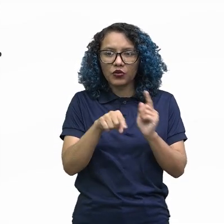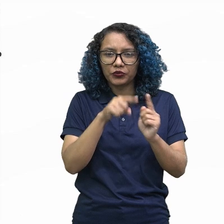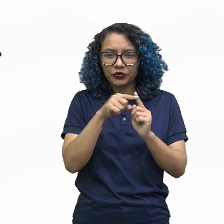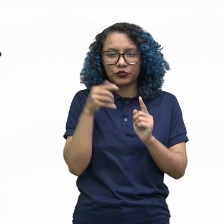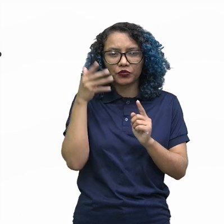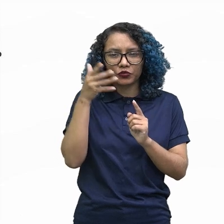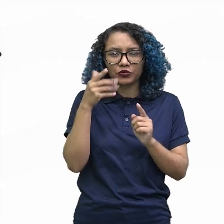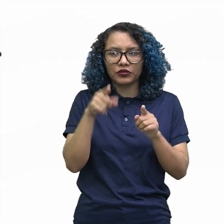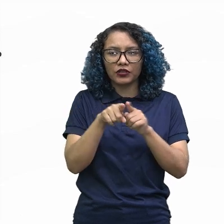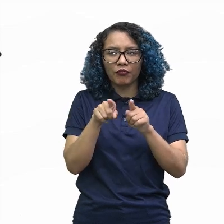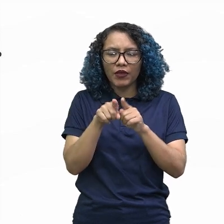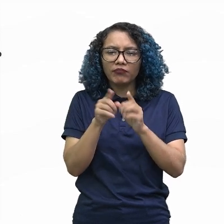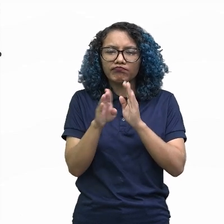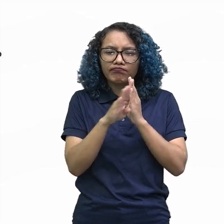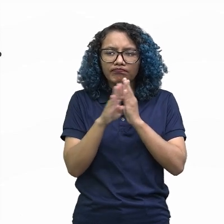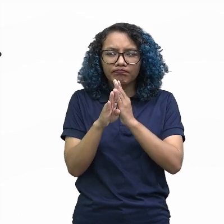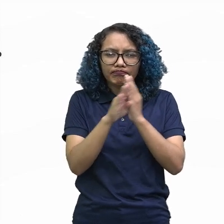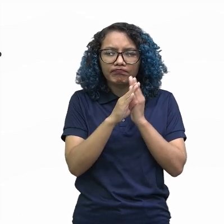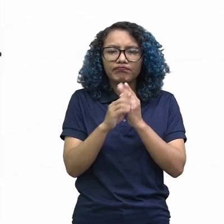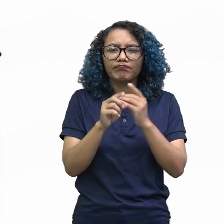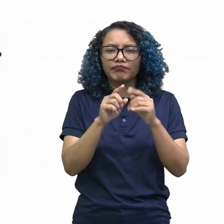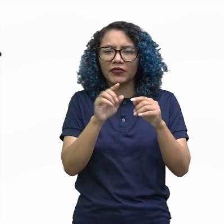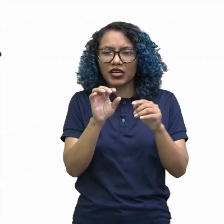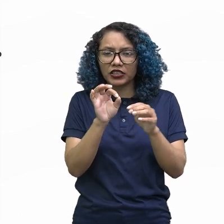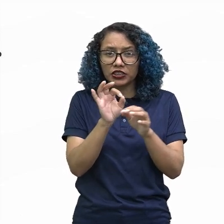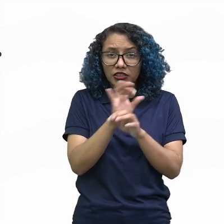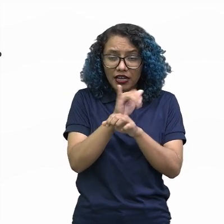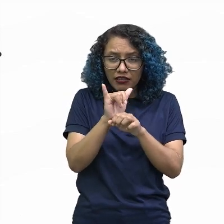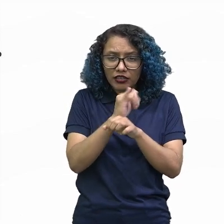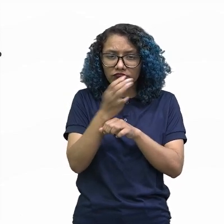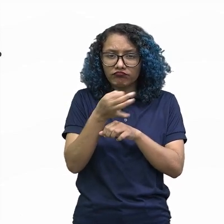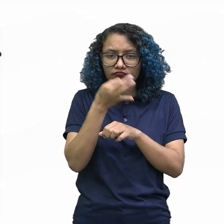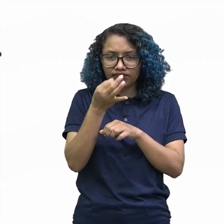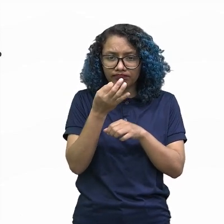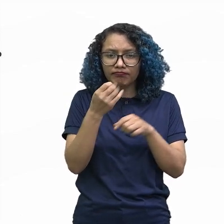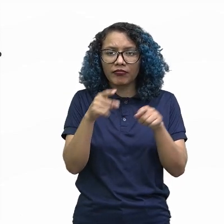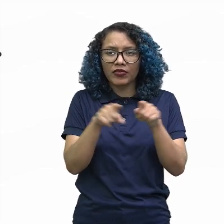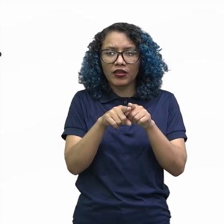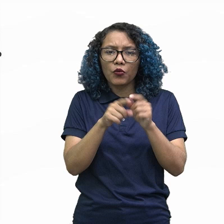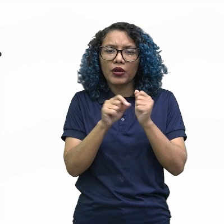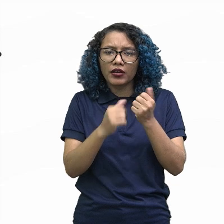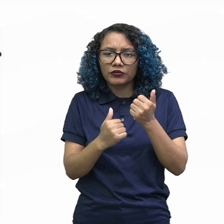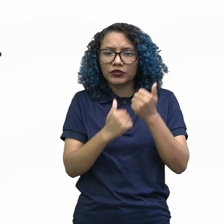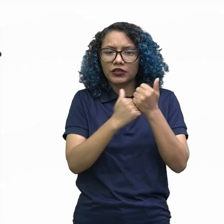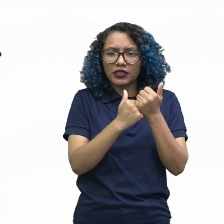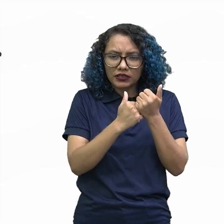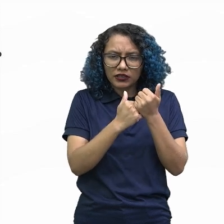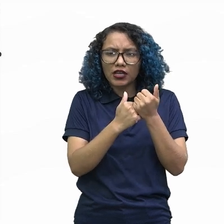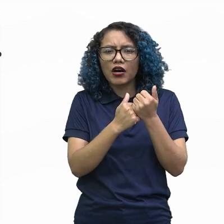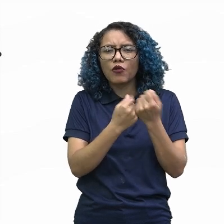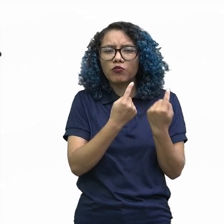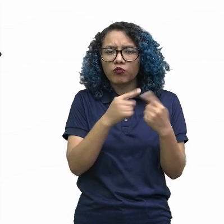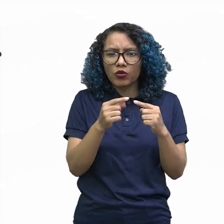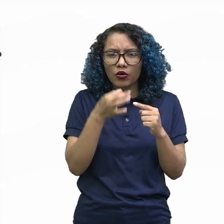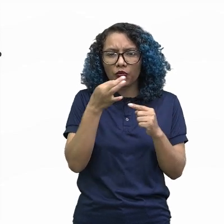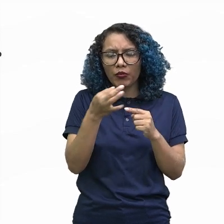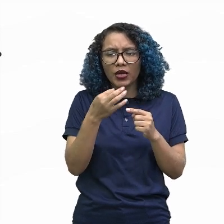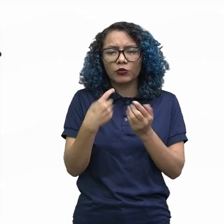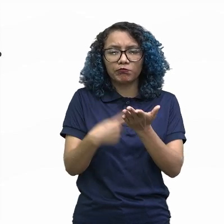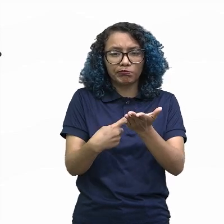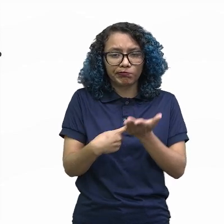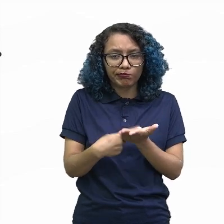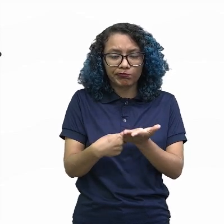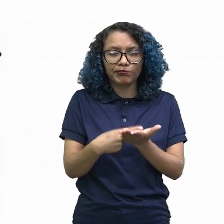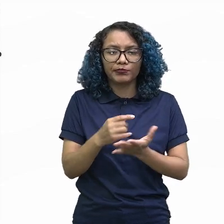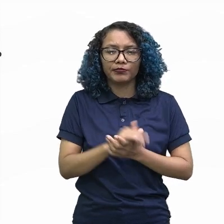intencionalidade discursiva e identificação dos recursos argumentativos, sustentação, refutação, contra-argumentação e